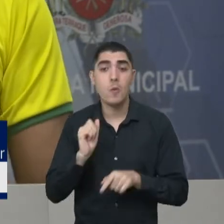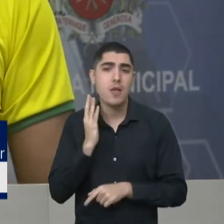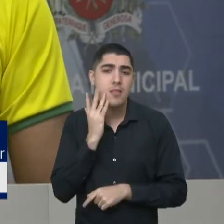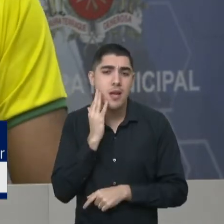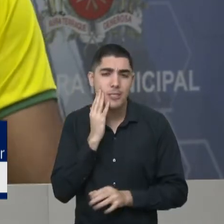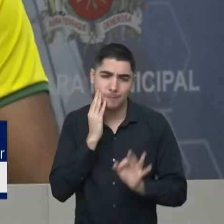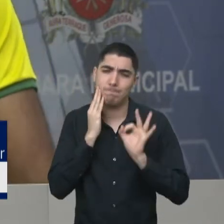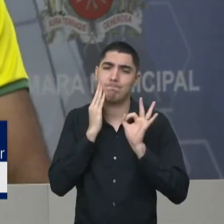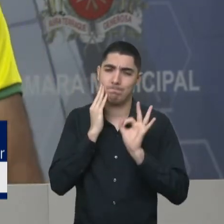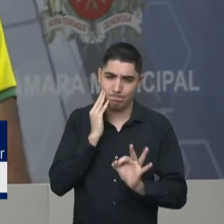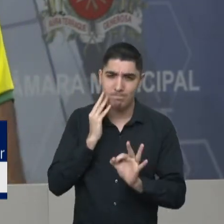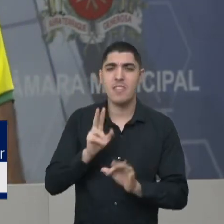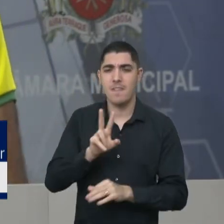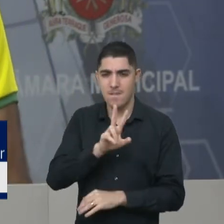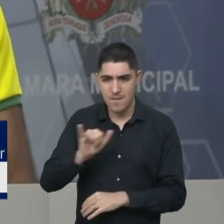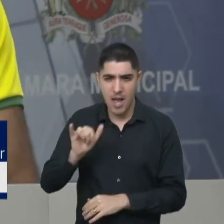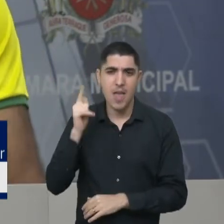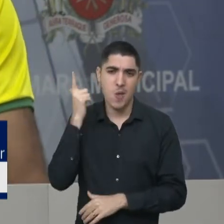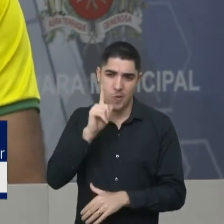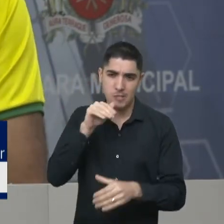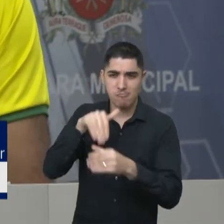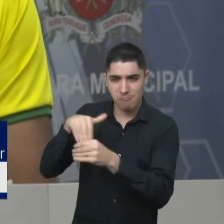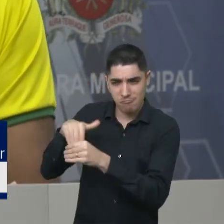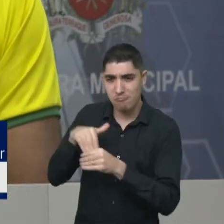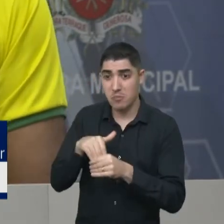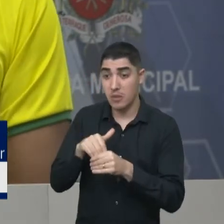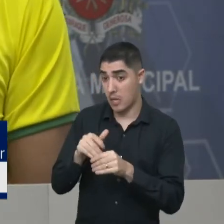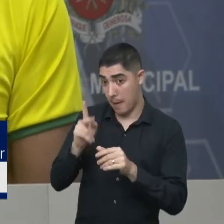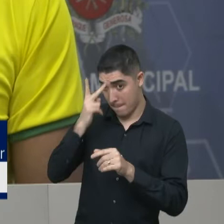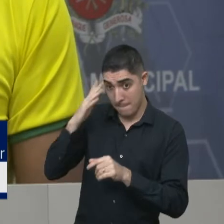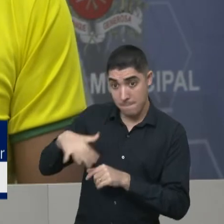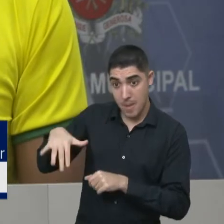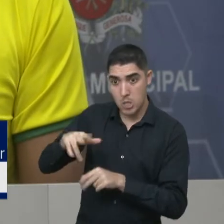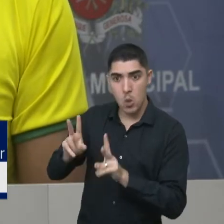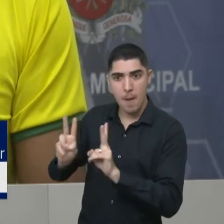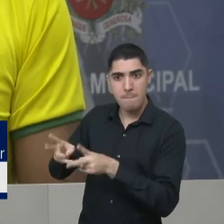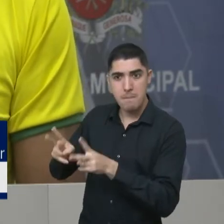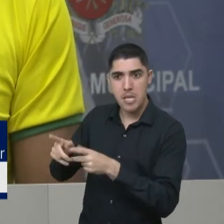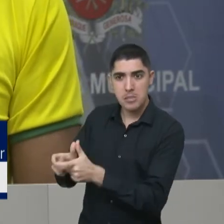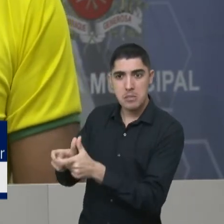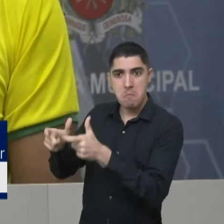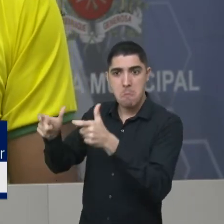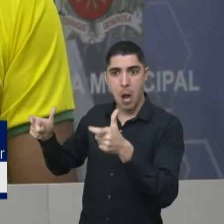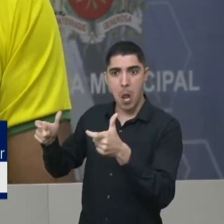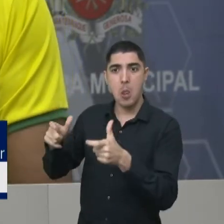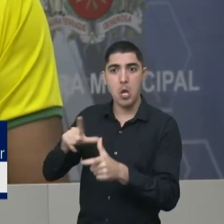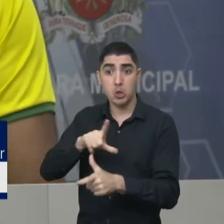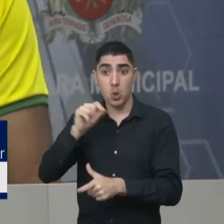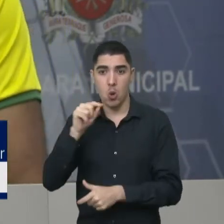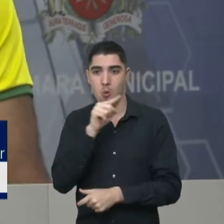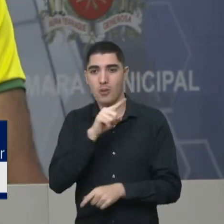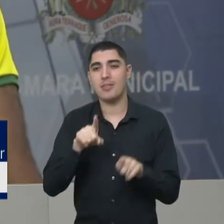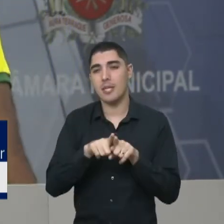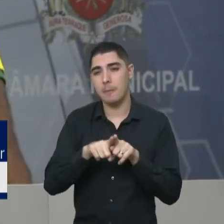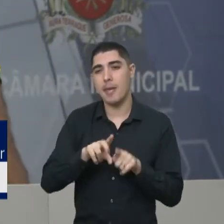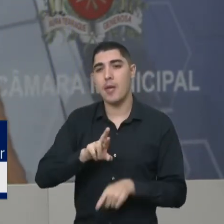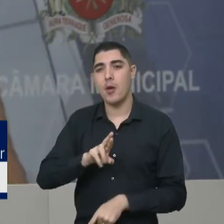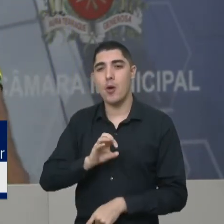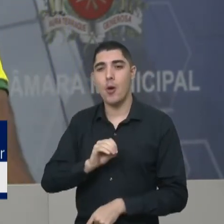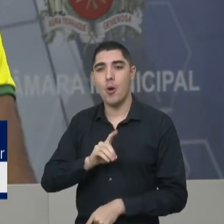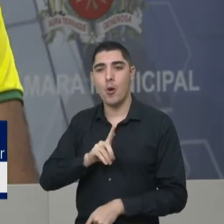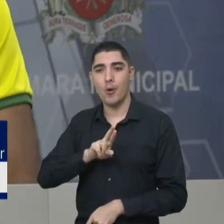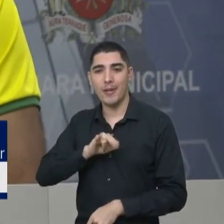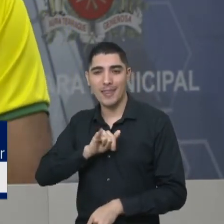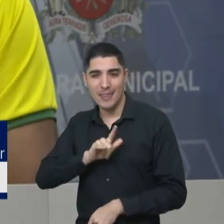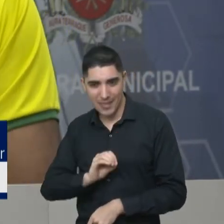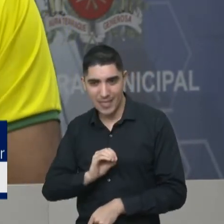certeza, vai ter os votos daqueles que votaram, a grande maioria que votaram no Rodrigo Garcia, vão com